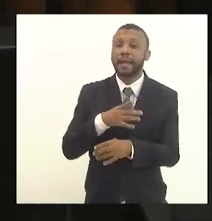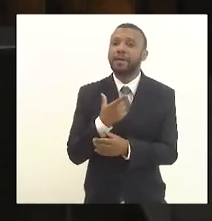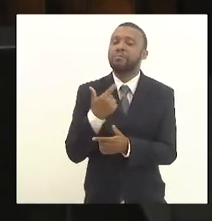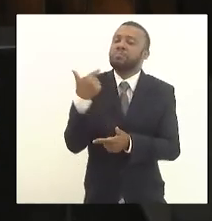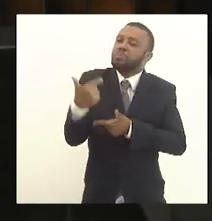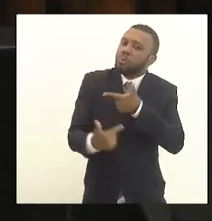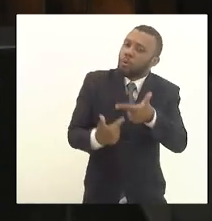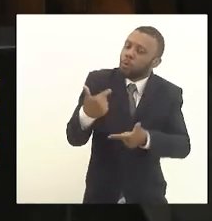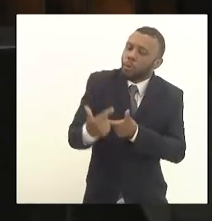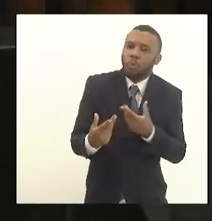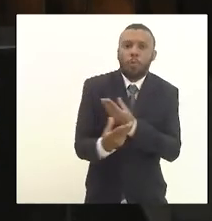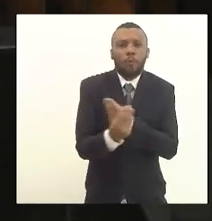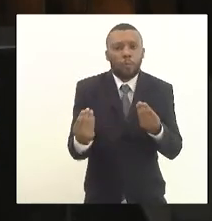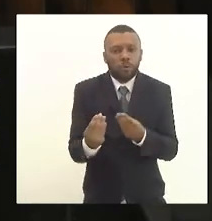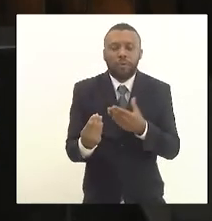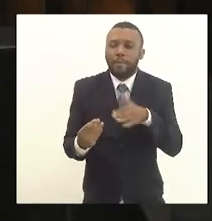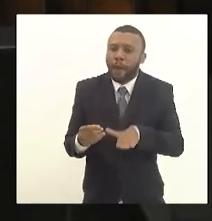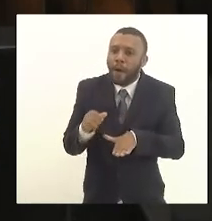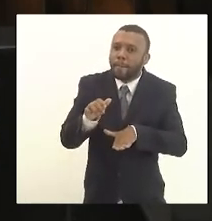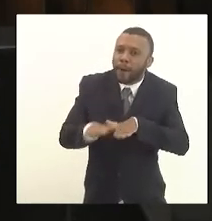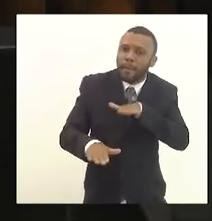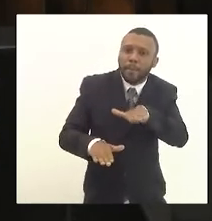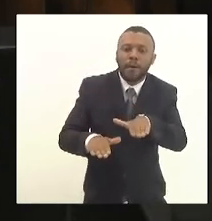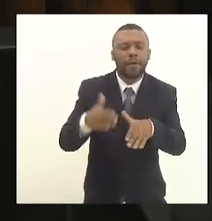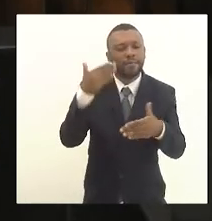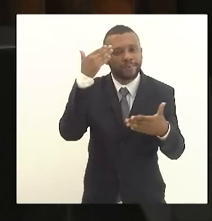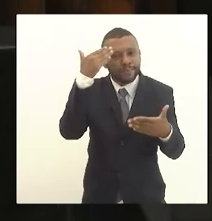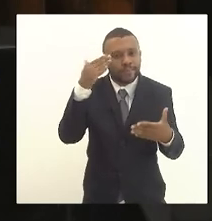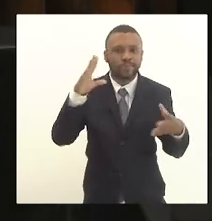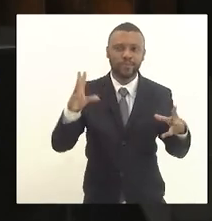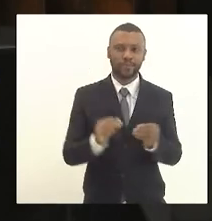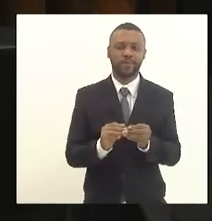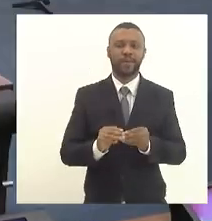ainda nesse caminho. Muito obrigado.